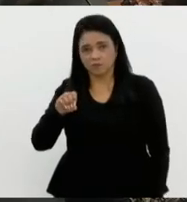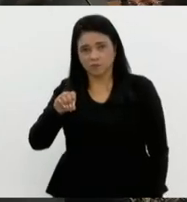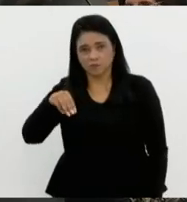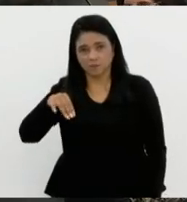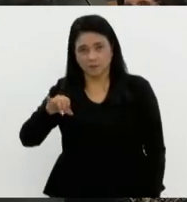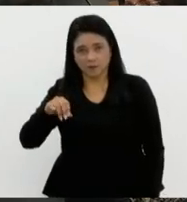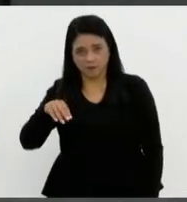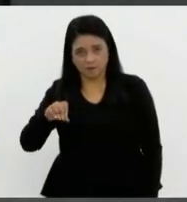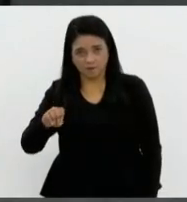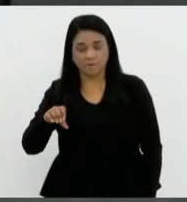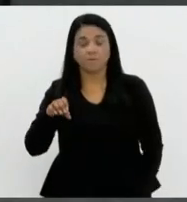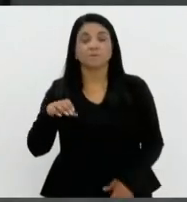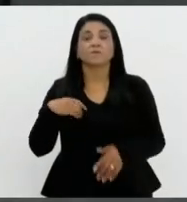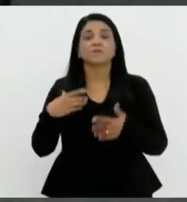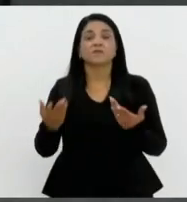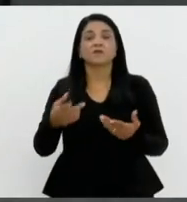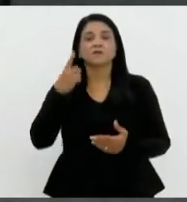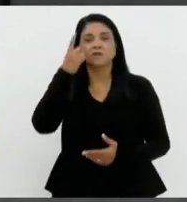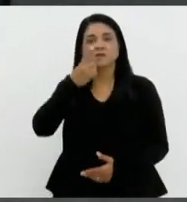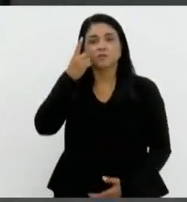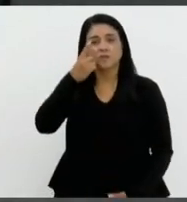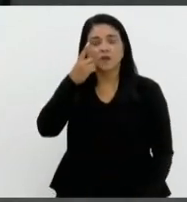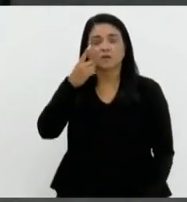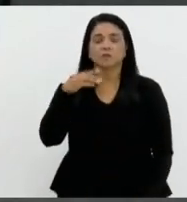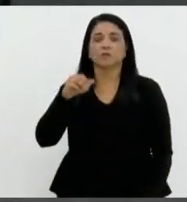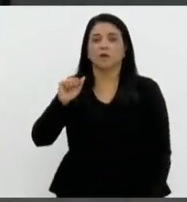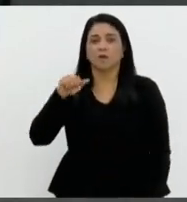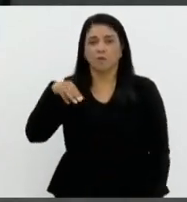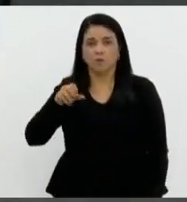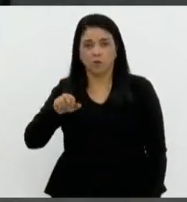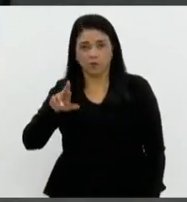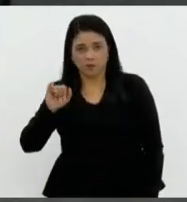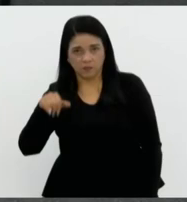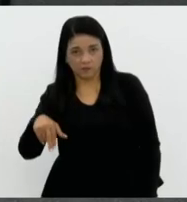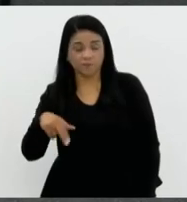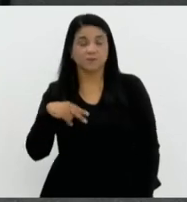Presidenta Tia Ju, deputado Rodrigo Amorim.